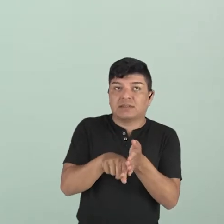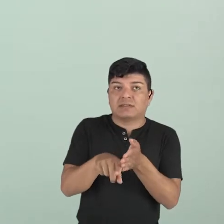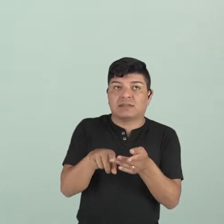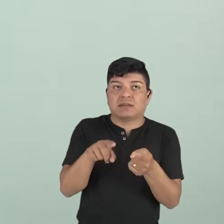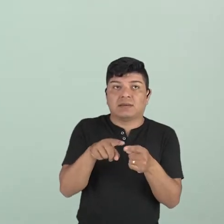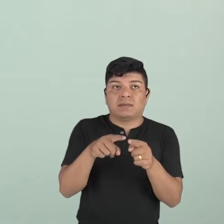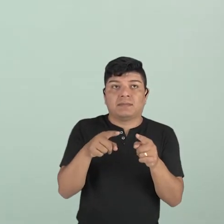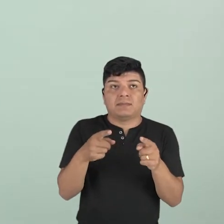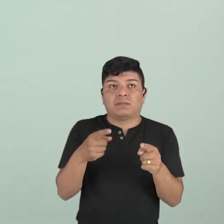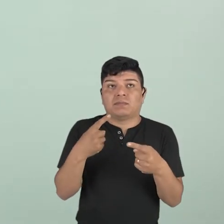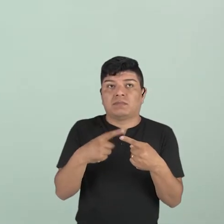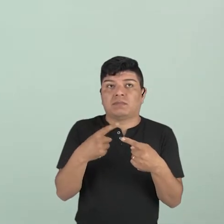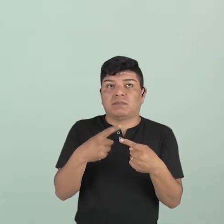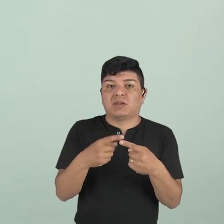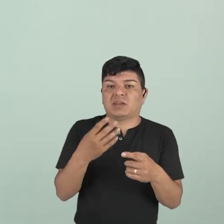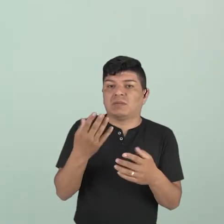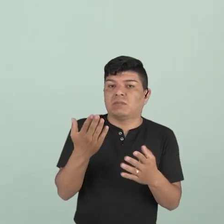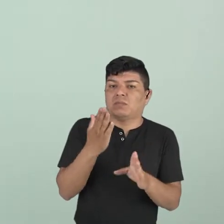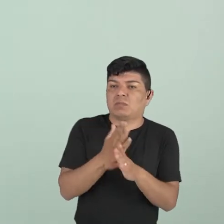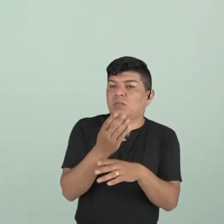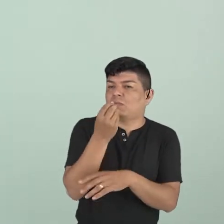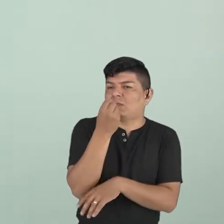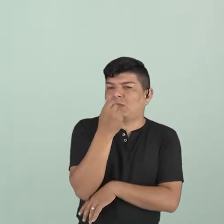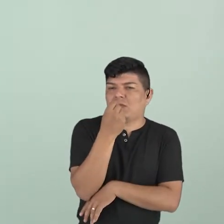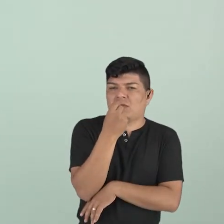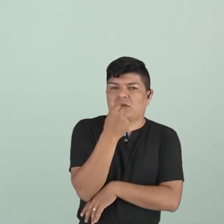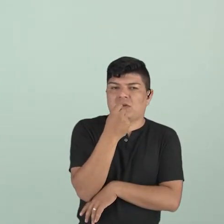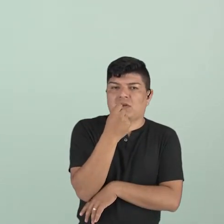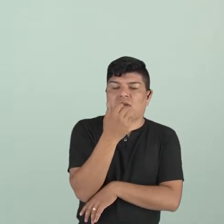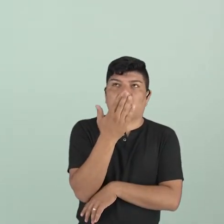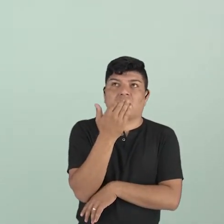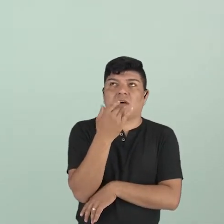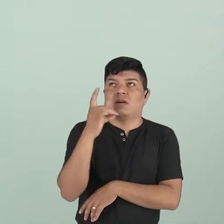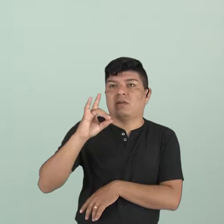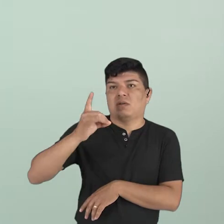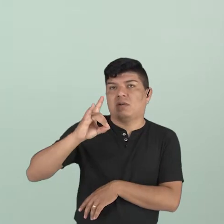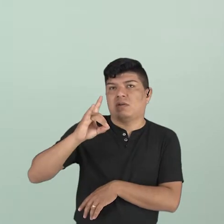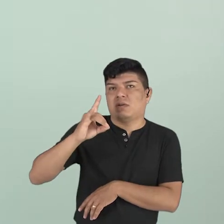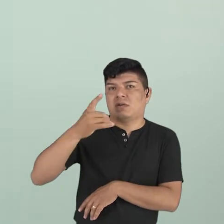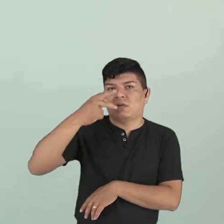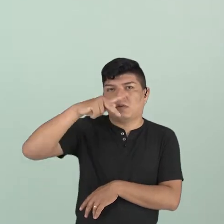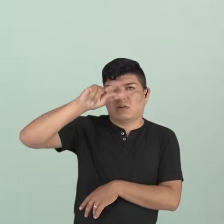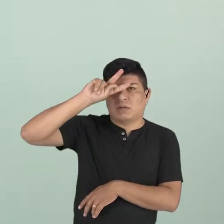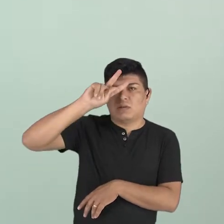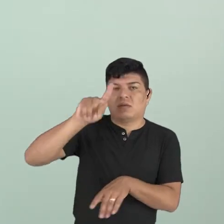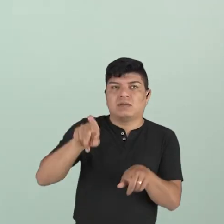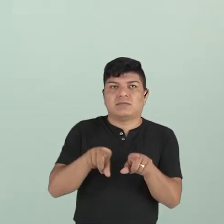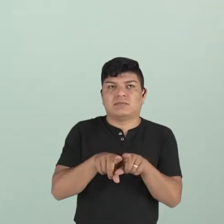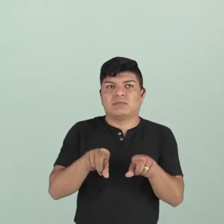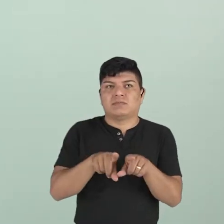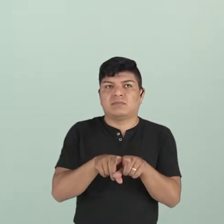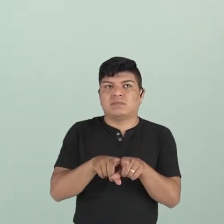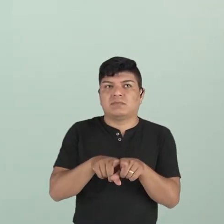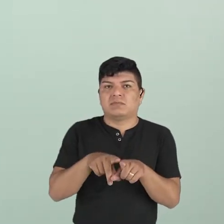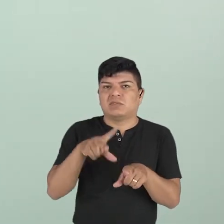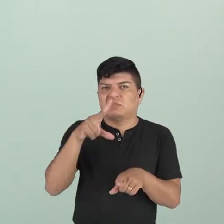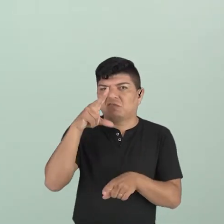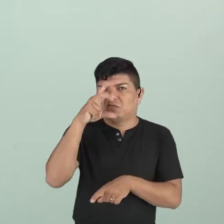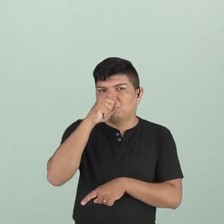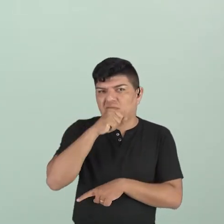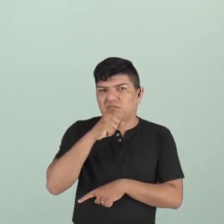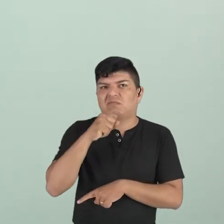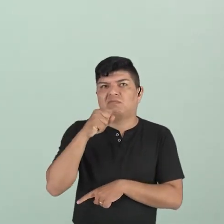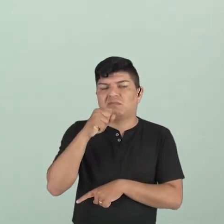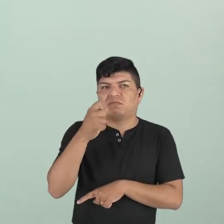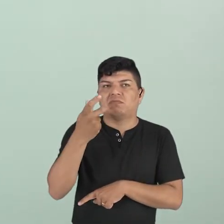assim, até porque é questão de paladar, né? A comida boliviana, a comida peruana, ela é bem, eu digo